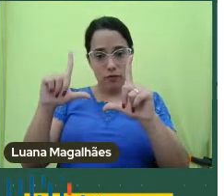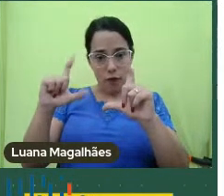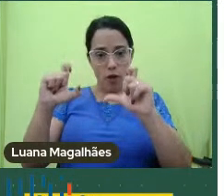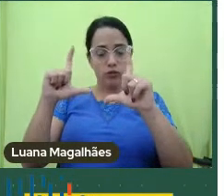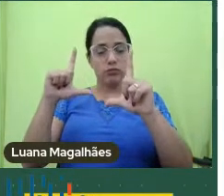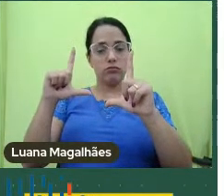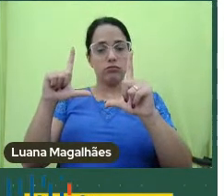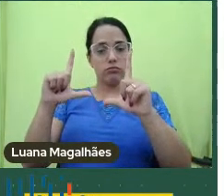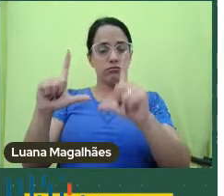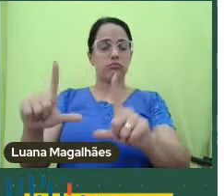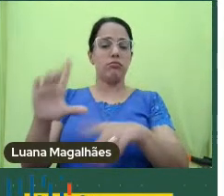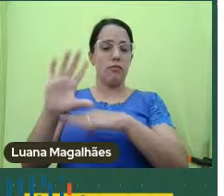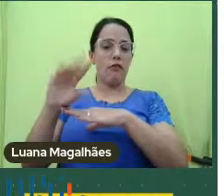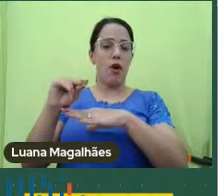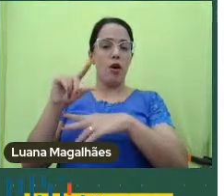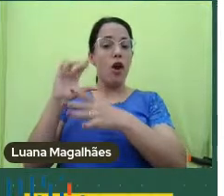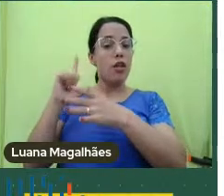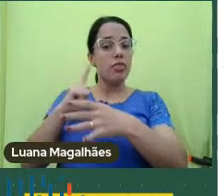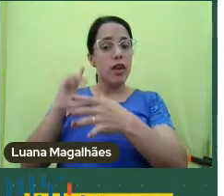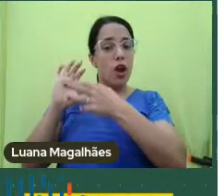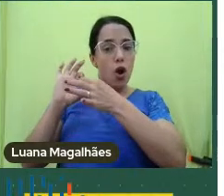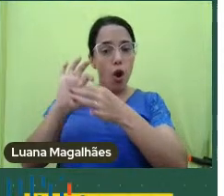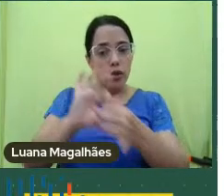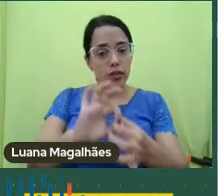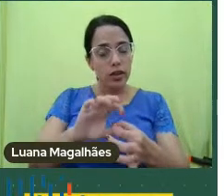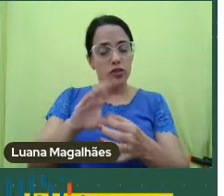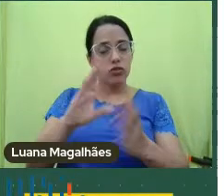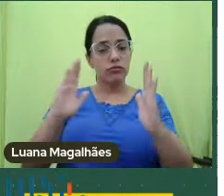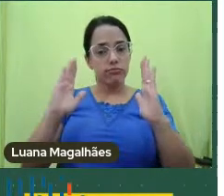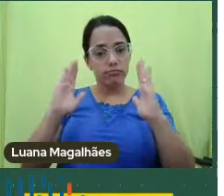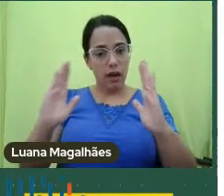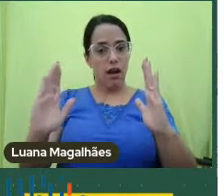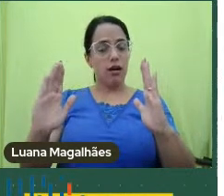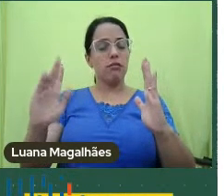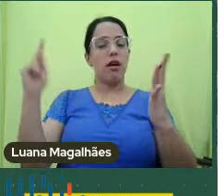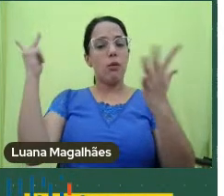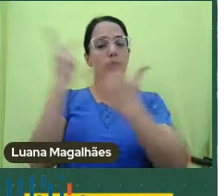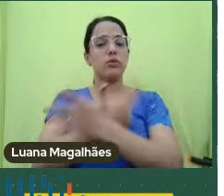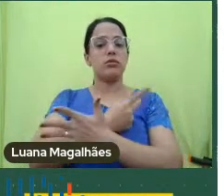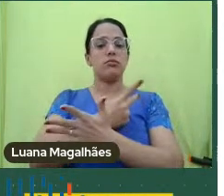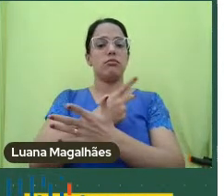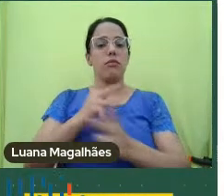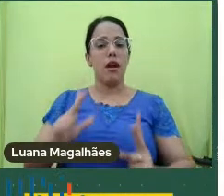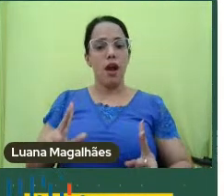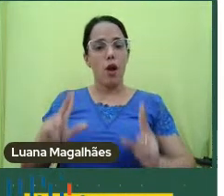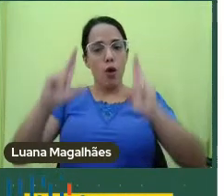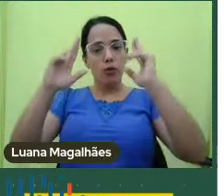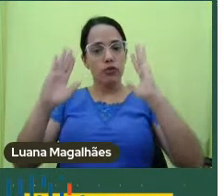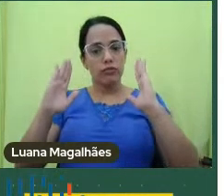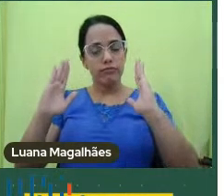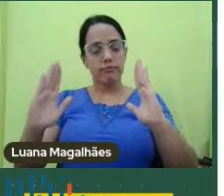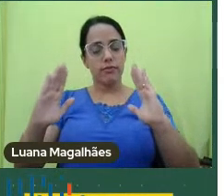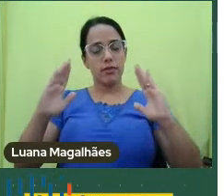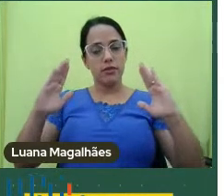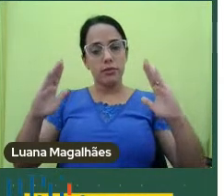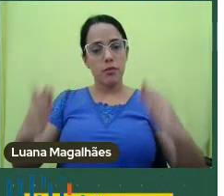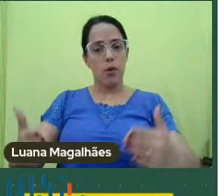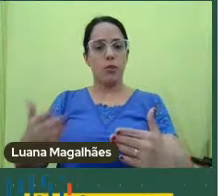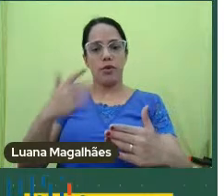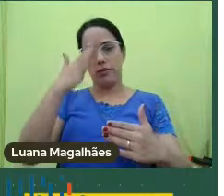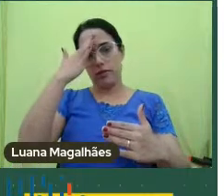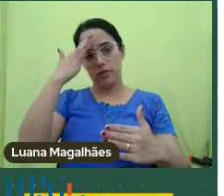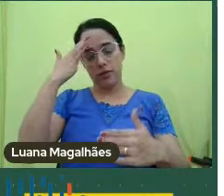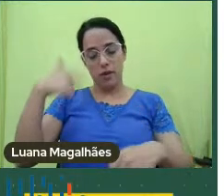um contexto próprio, ela fixa aquele acontecimento, ela tem um recorte específico, ela é feita para